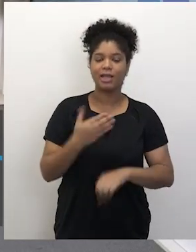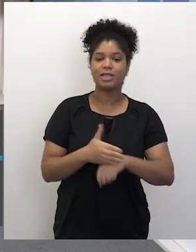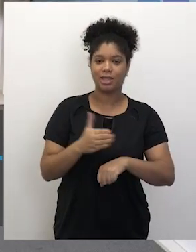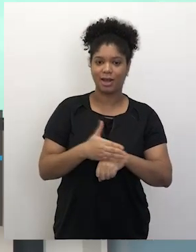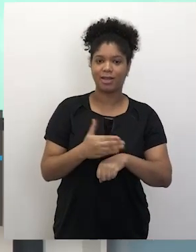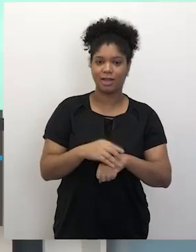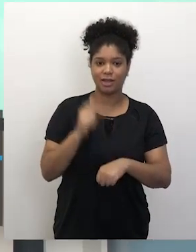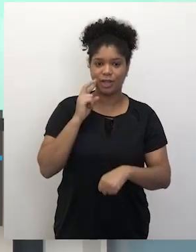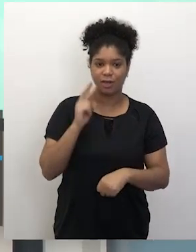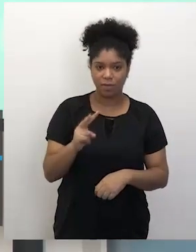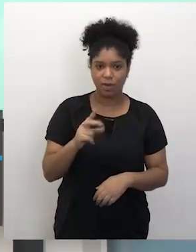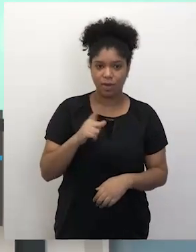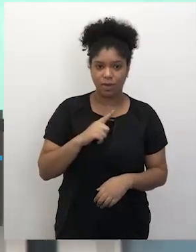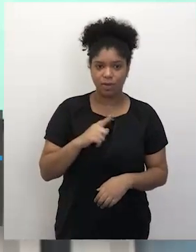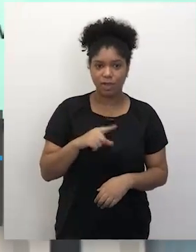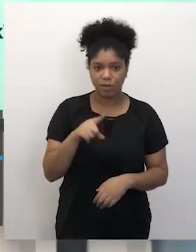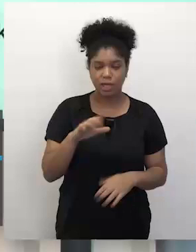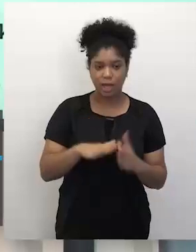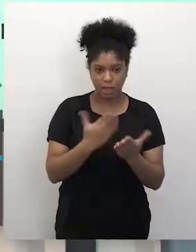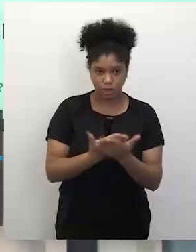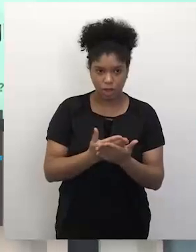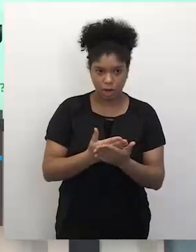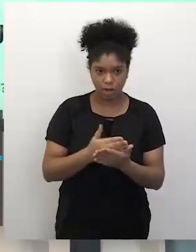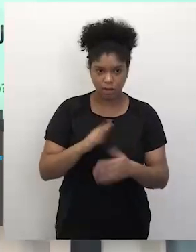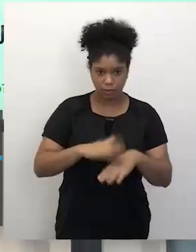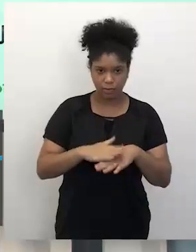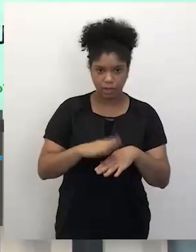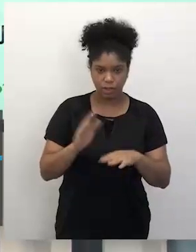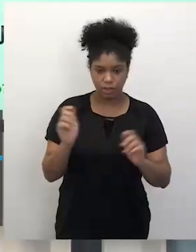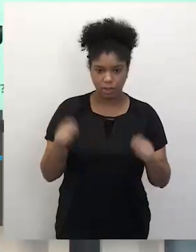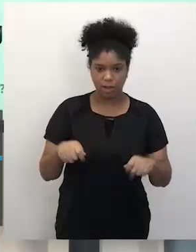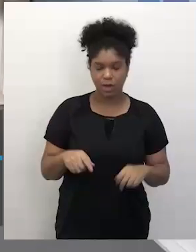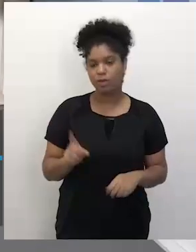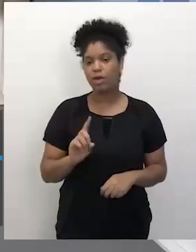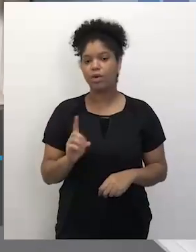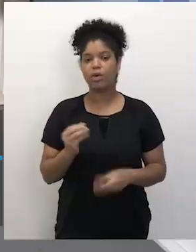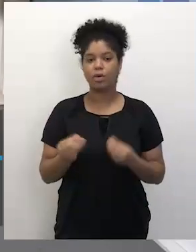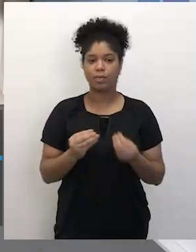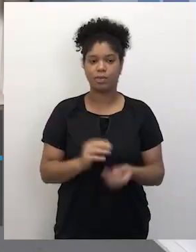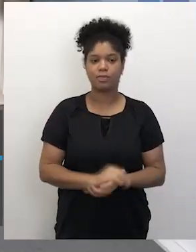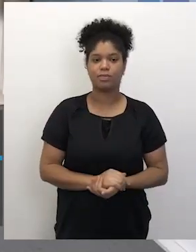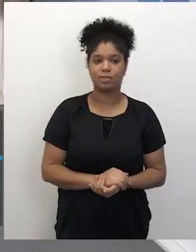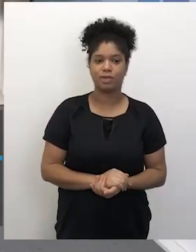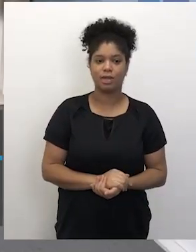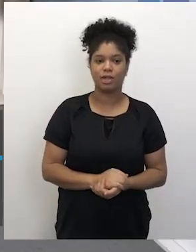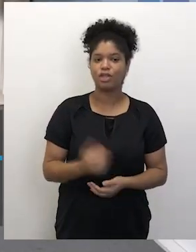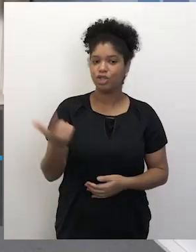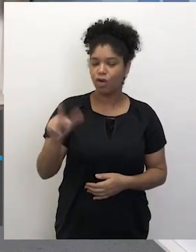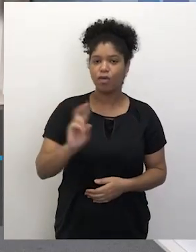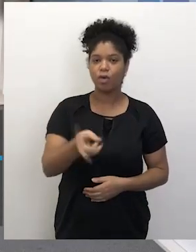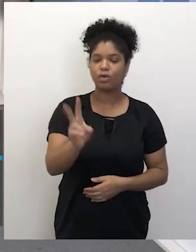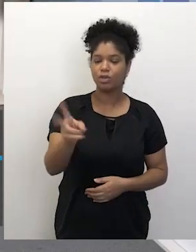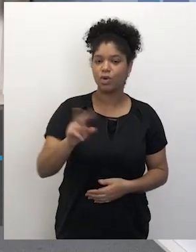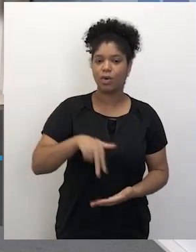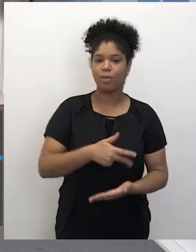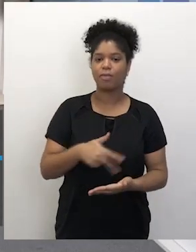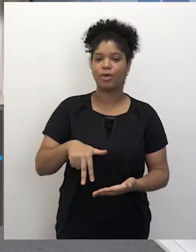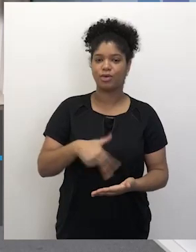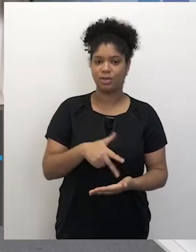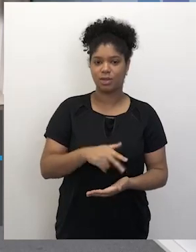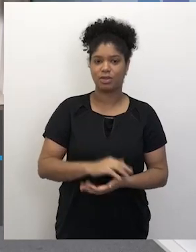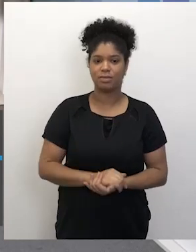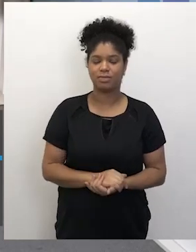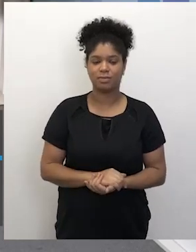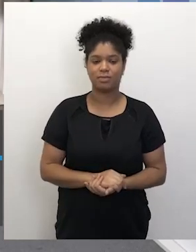fizeram aí. E aí? Quem tá na escola fez? É isso que eu quero saber. Sim. Pode soltar o som, DJ. Pode soltar? Vamos lá.